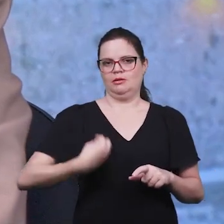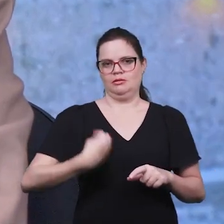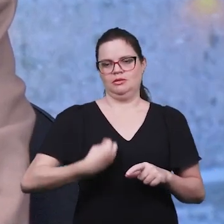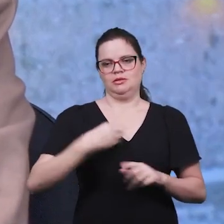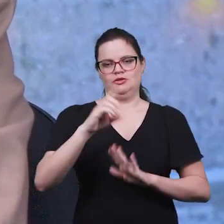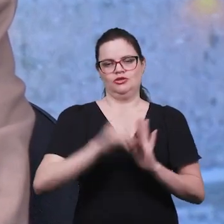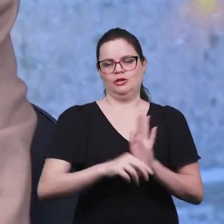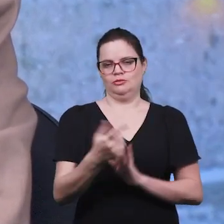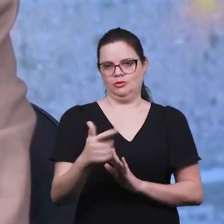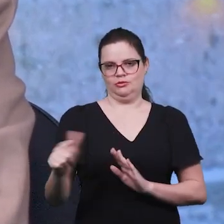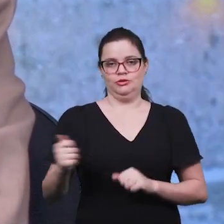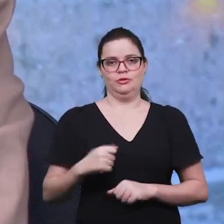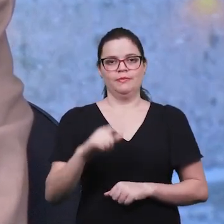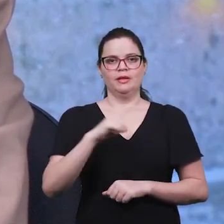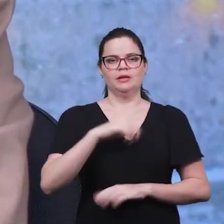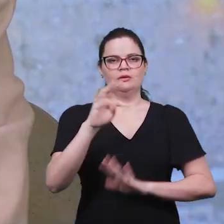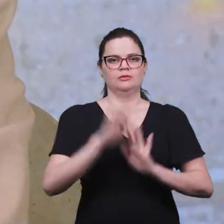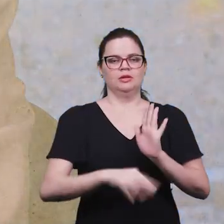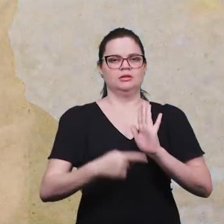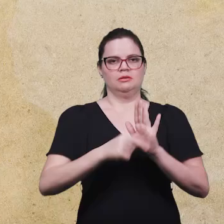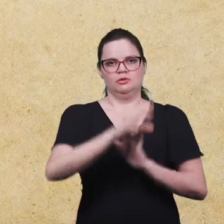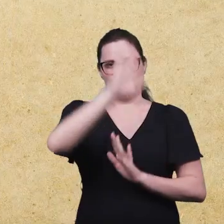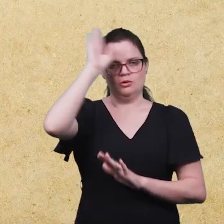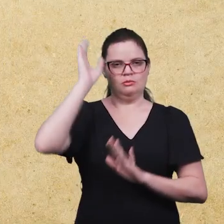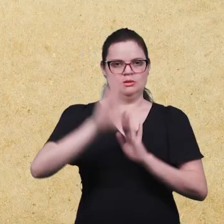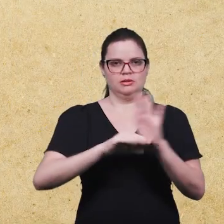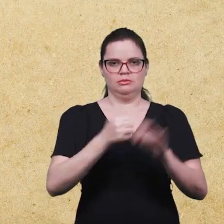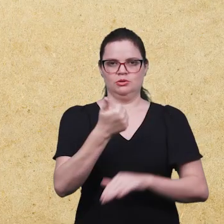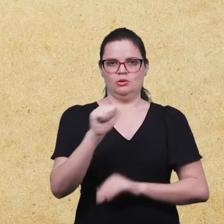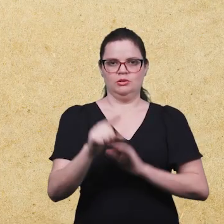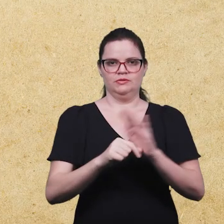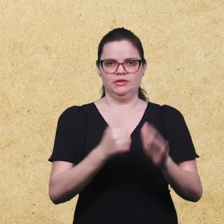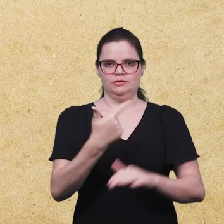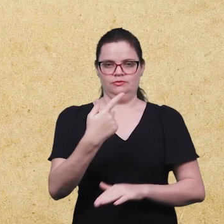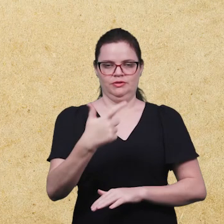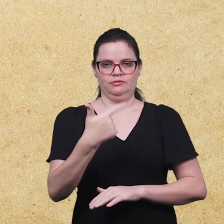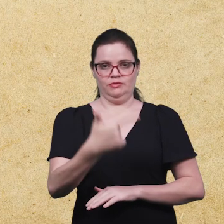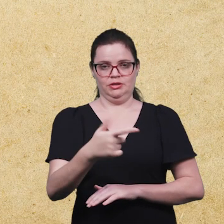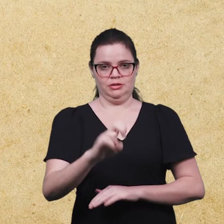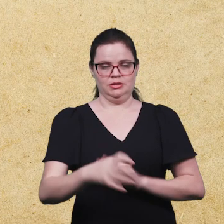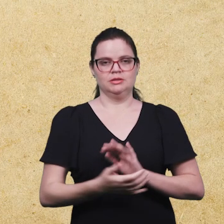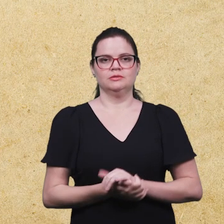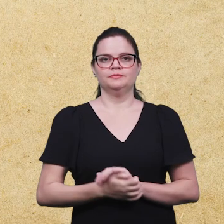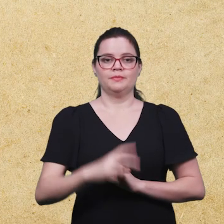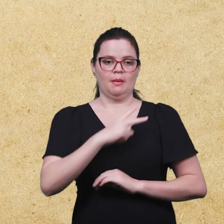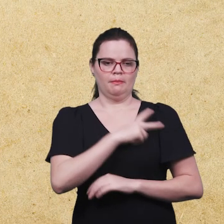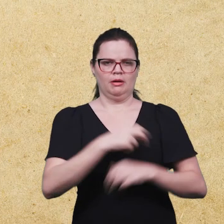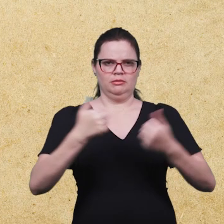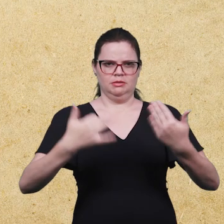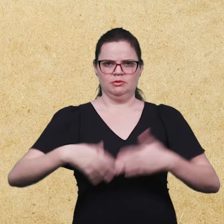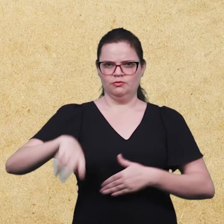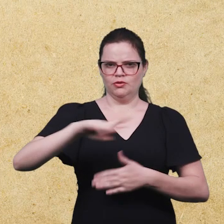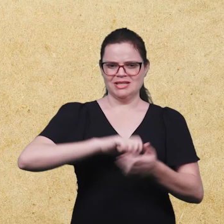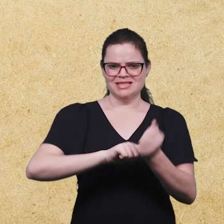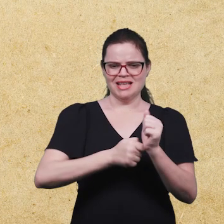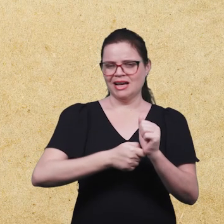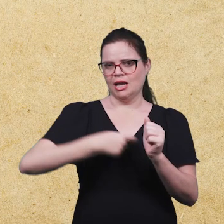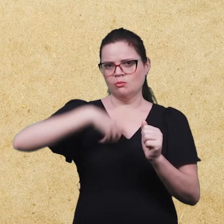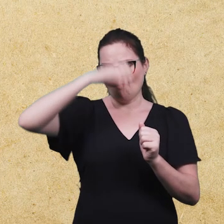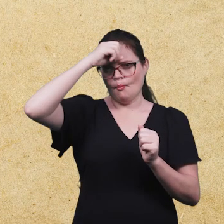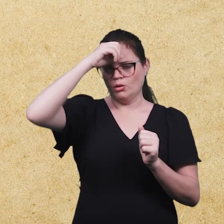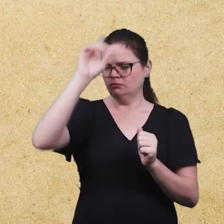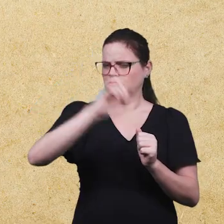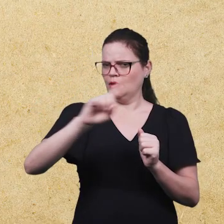Há um texto em Romanos 11, 25 que diz assim: Porque não quero, irmãos, Paulo falando, que ignoreis esse segredo, para que